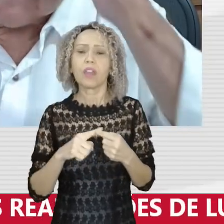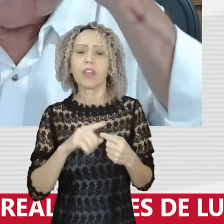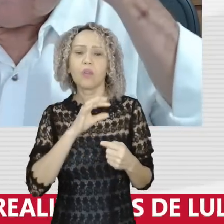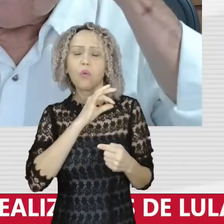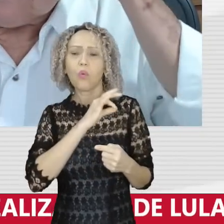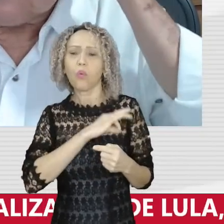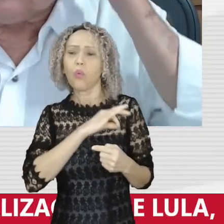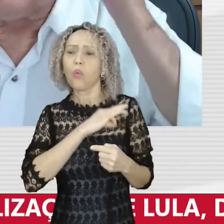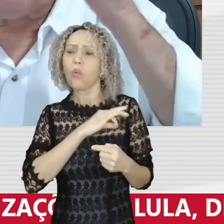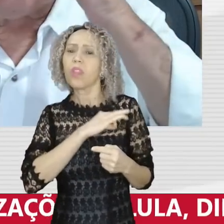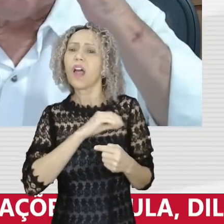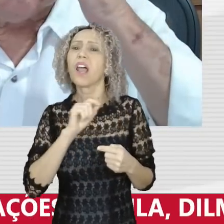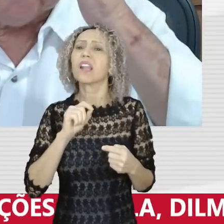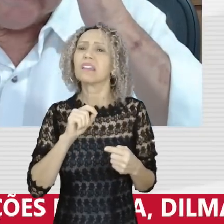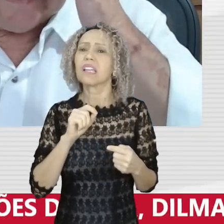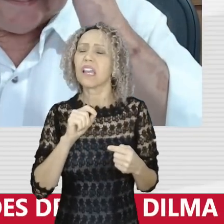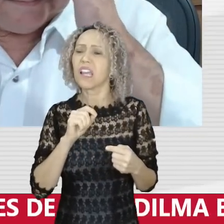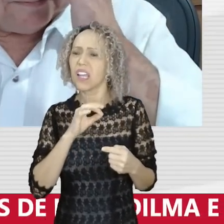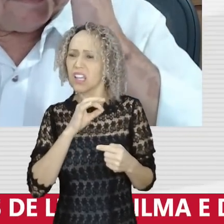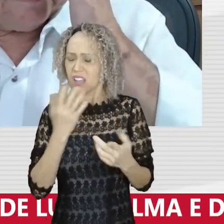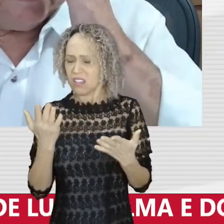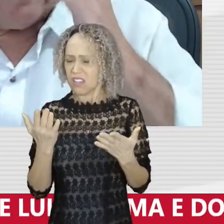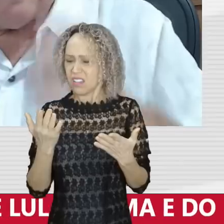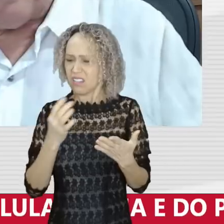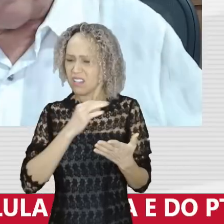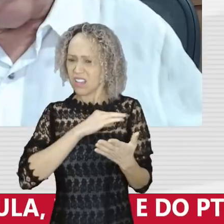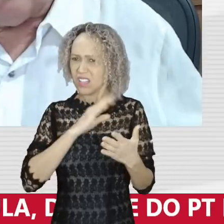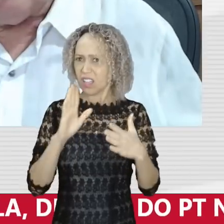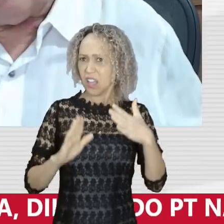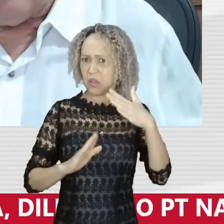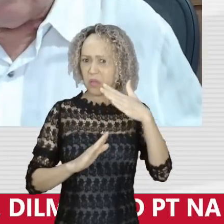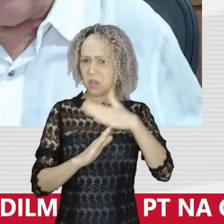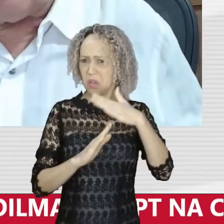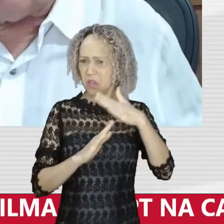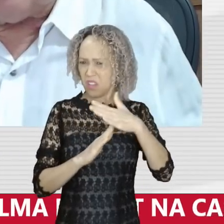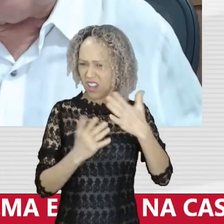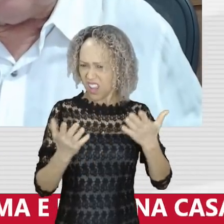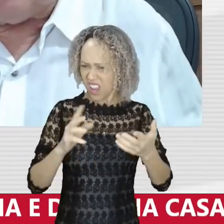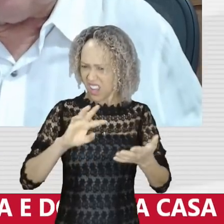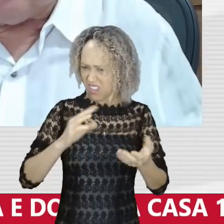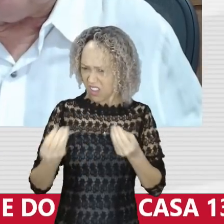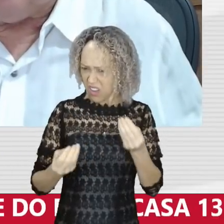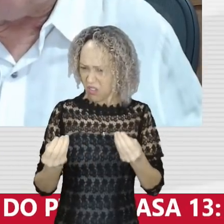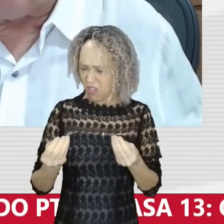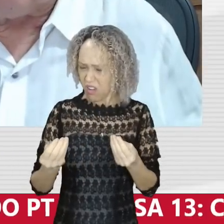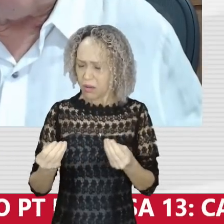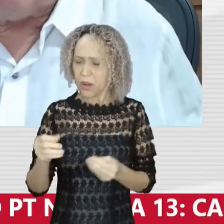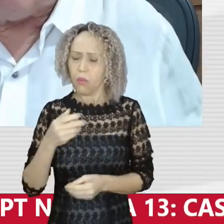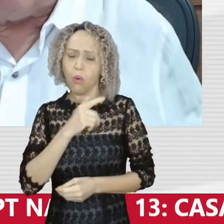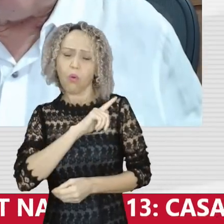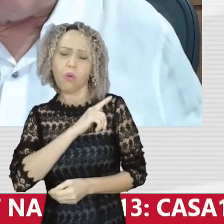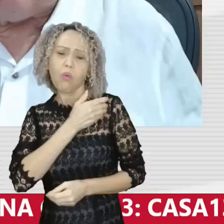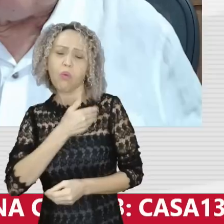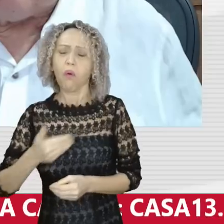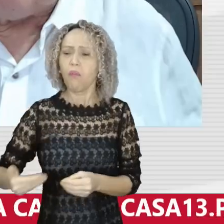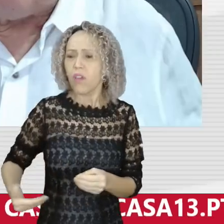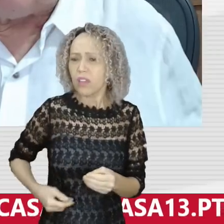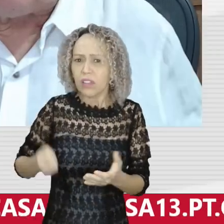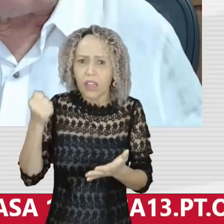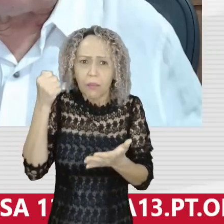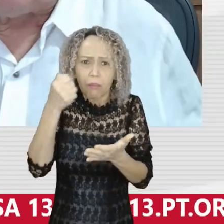os governos que acham que estão pagando o mínimo já está cumprindo com a lei, está tudo bem. Então, a valorização desses profissionais